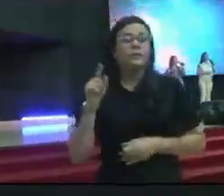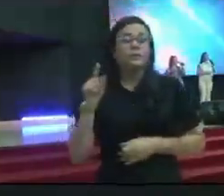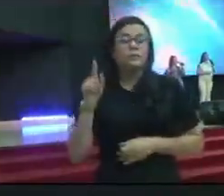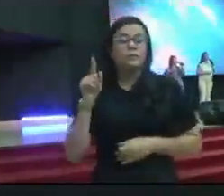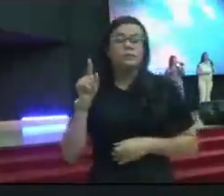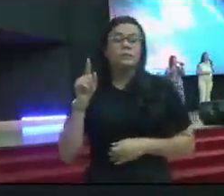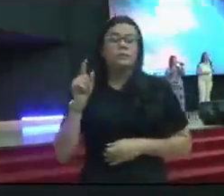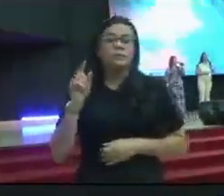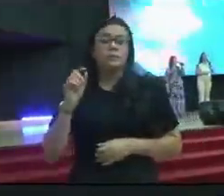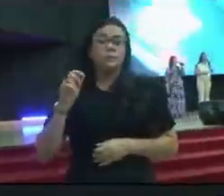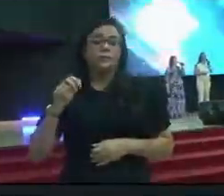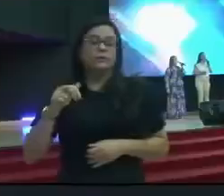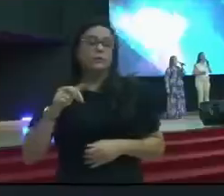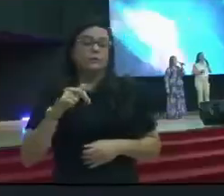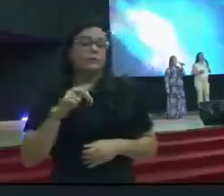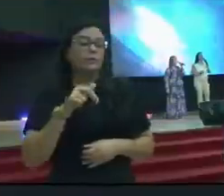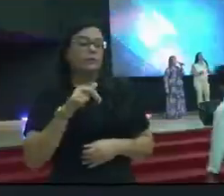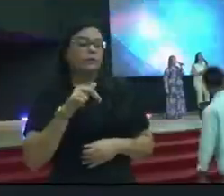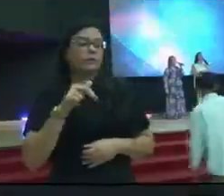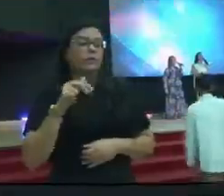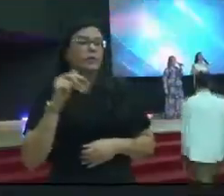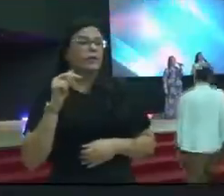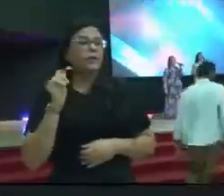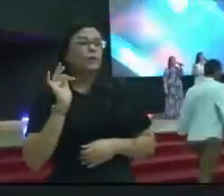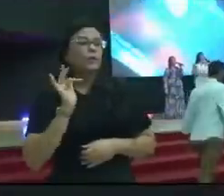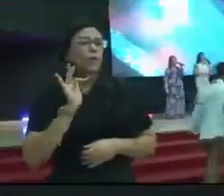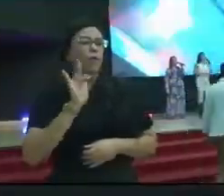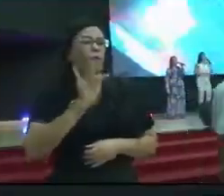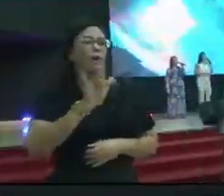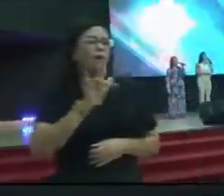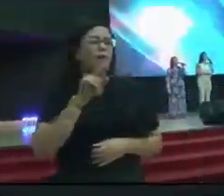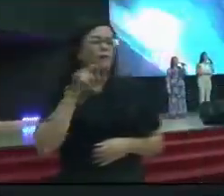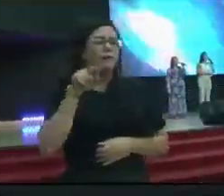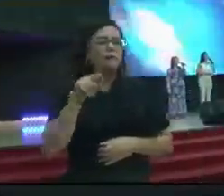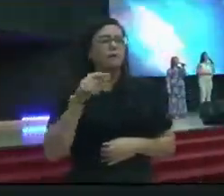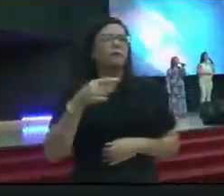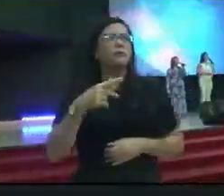em você hoje. Deus vai tocar em você.